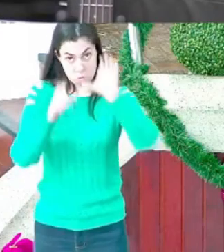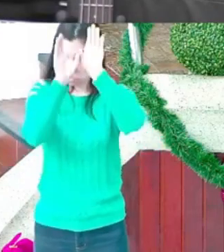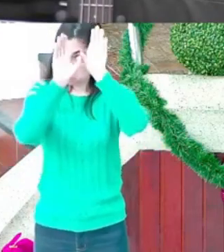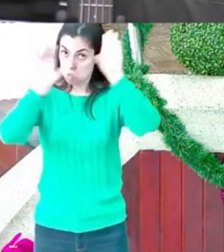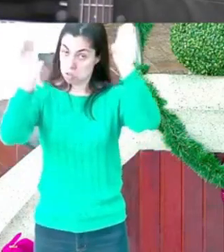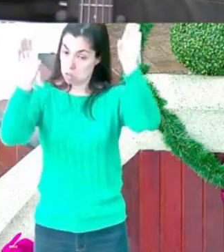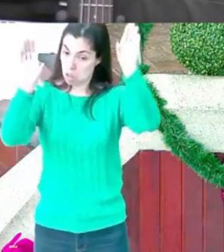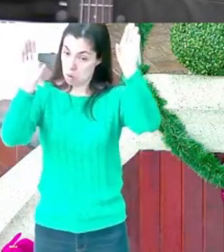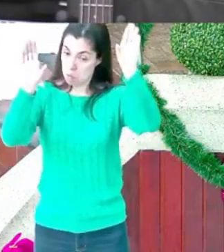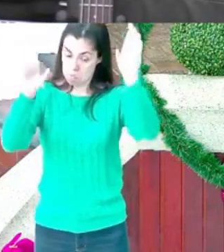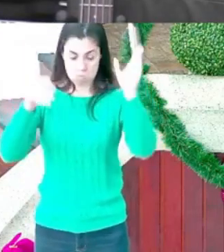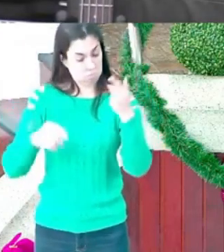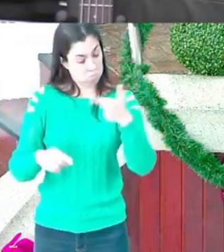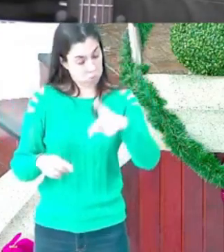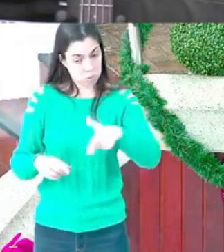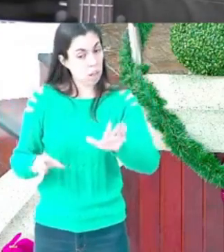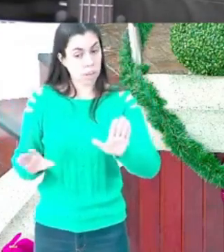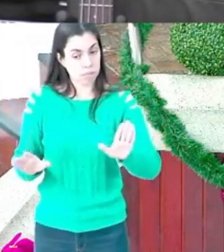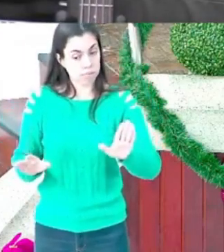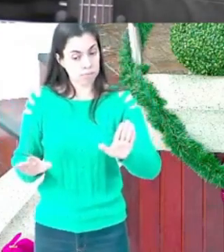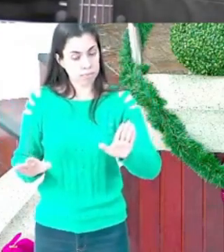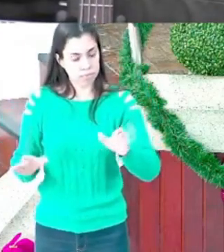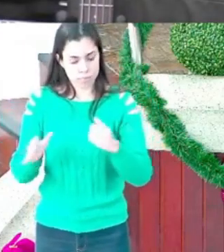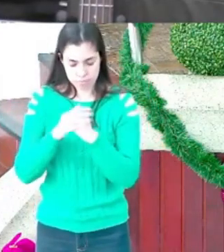vamos orar nesse instante. Pai,